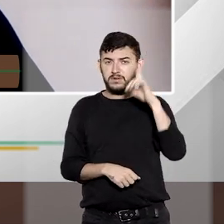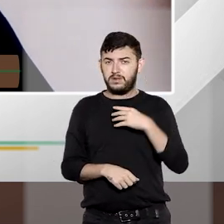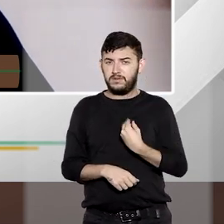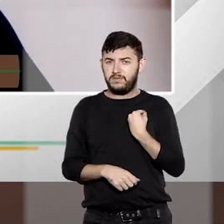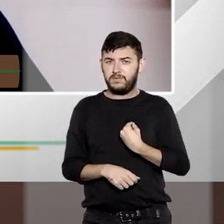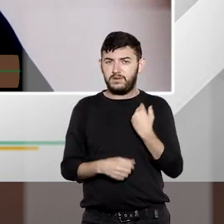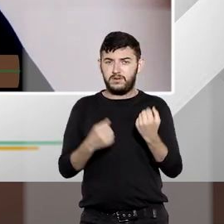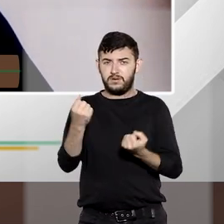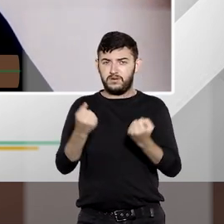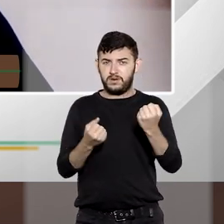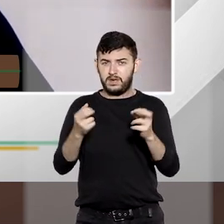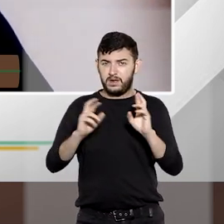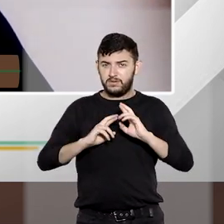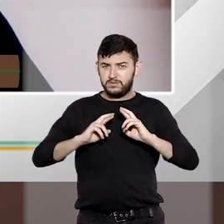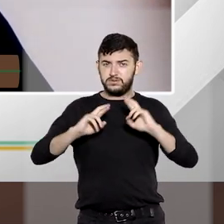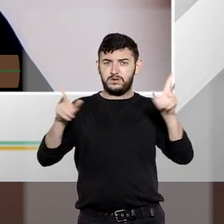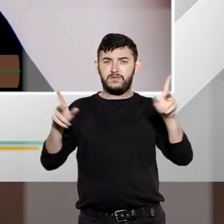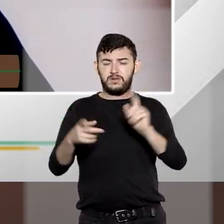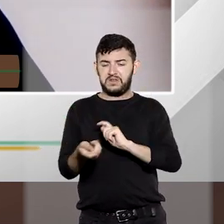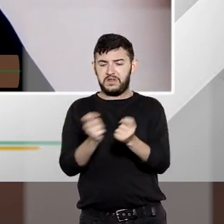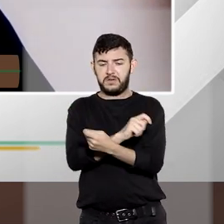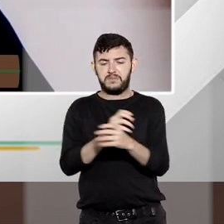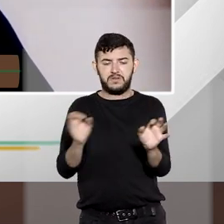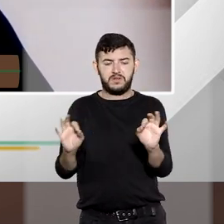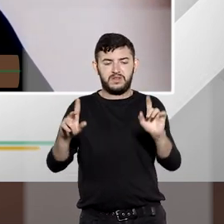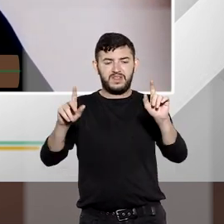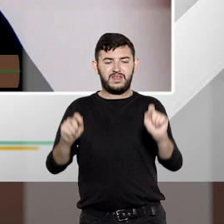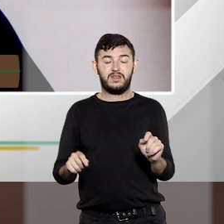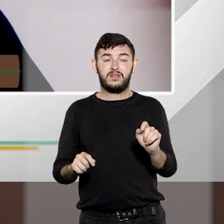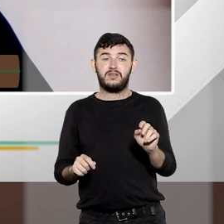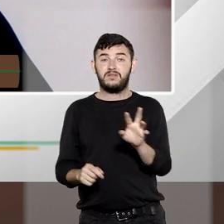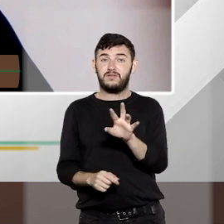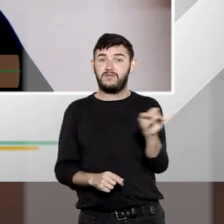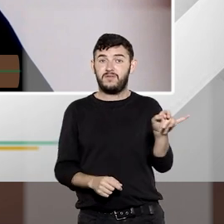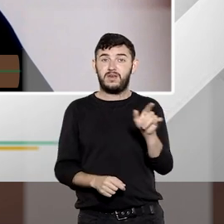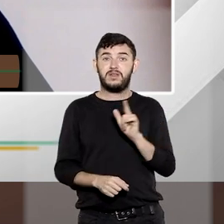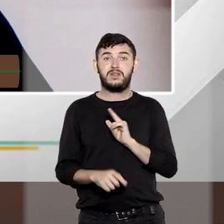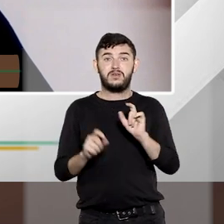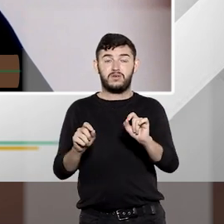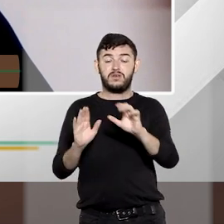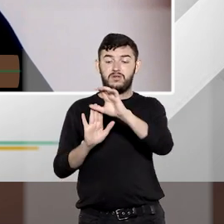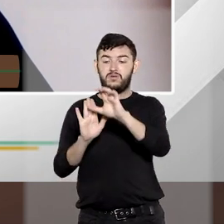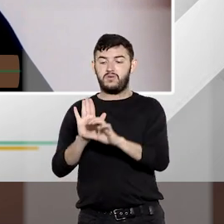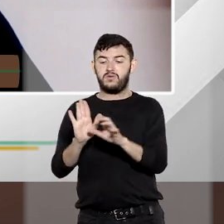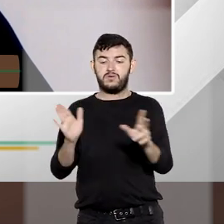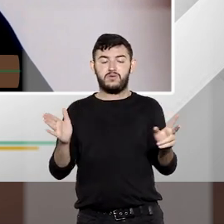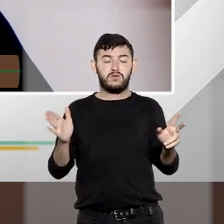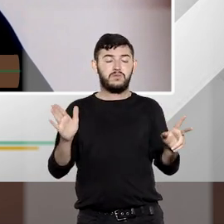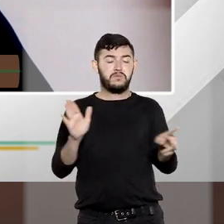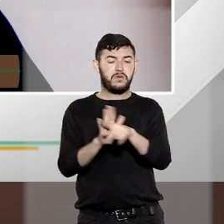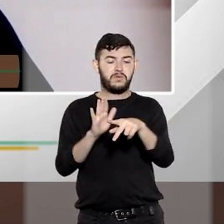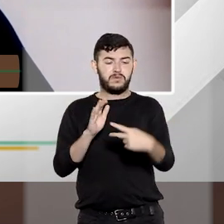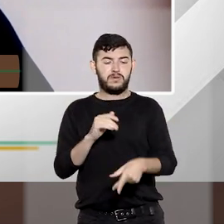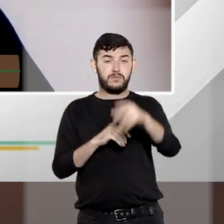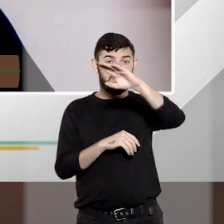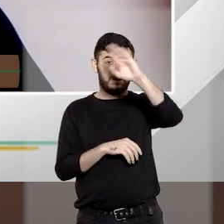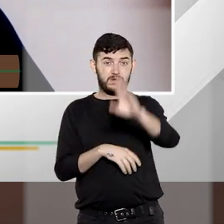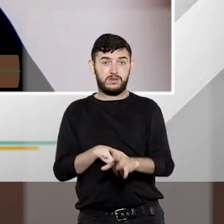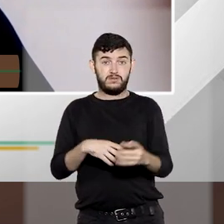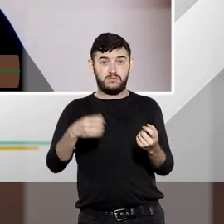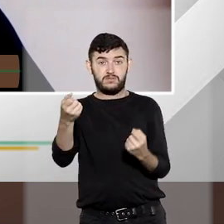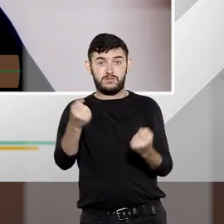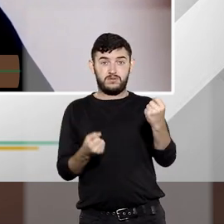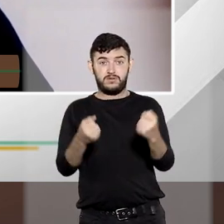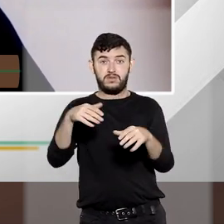um carro que não seja dessa condição especial, ela acaba entrando ali no Código de Trânsito brasileiro,